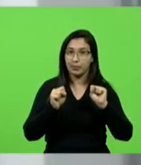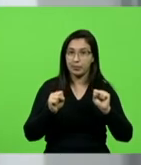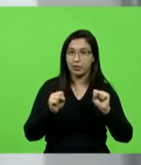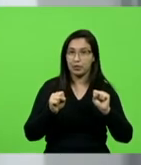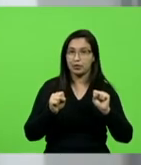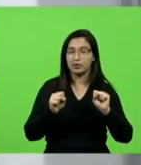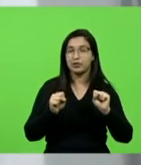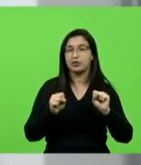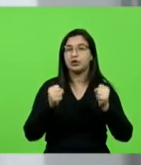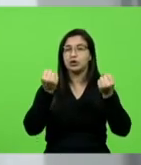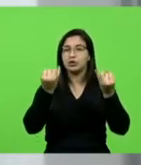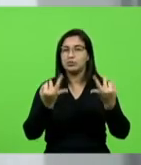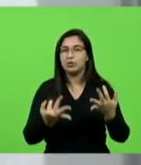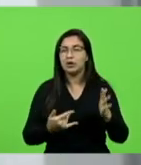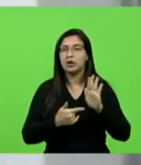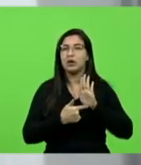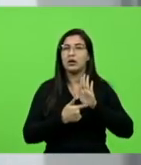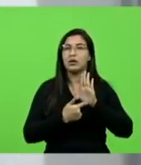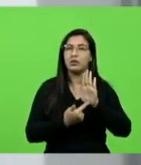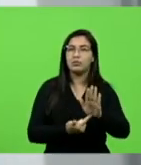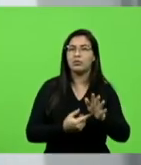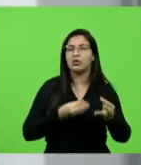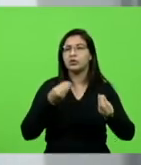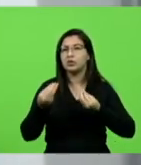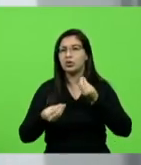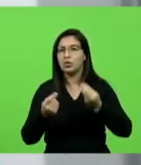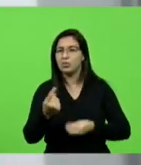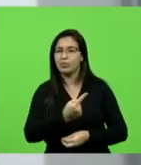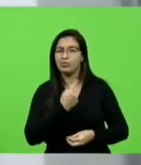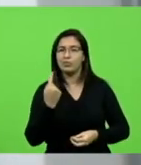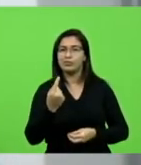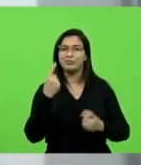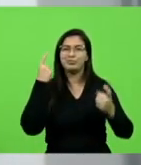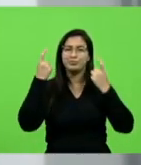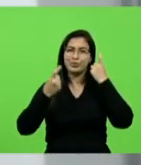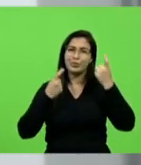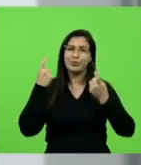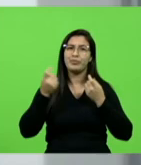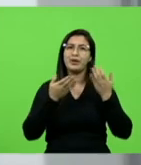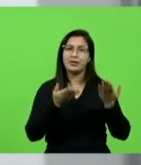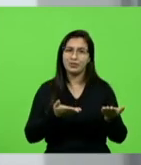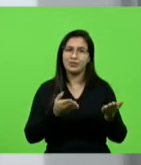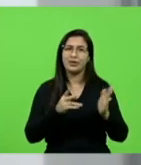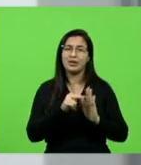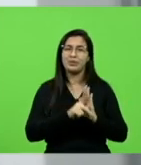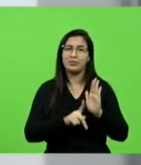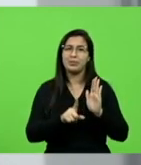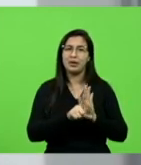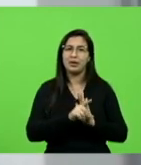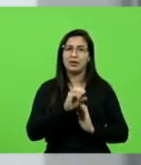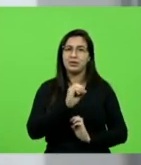caracterizar e mostrar a preocupação do SEDCA quanto à PL 003 de